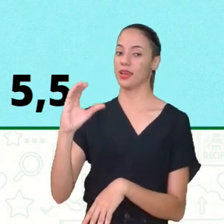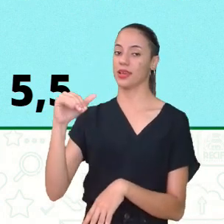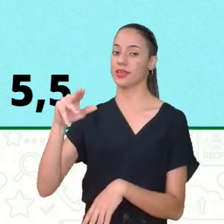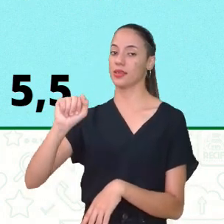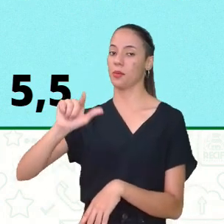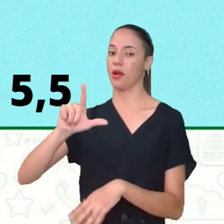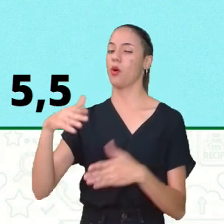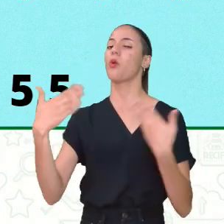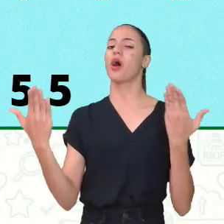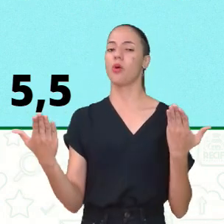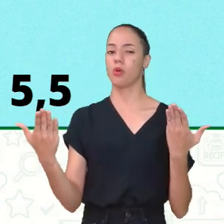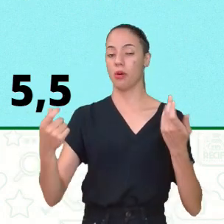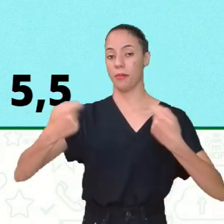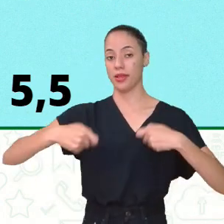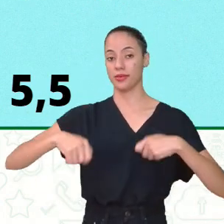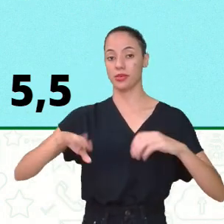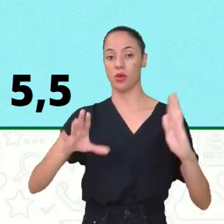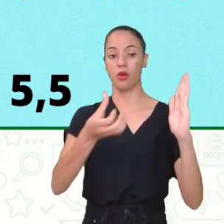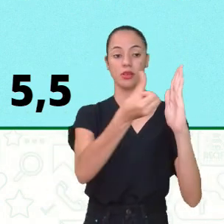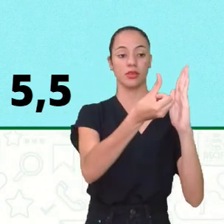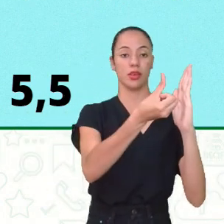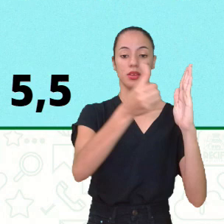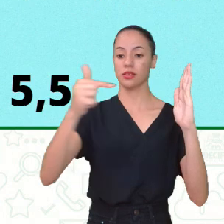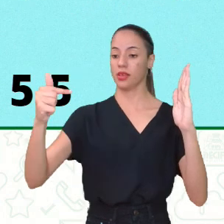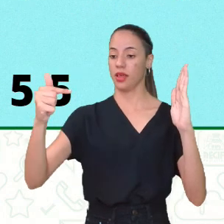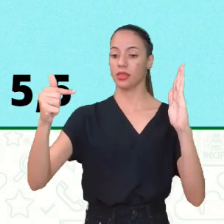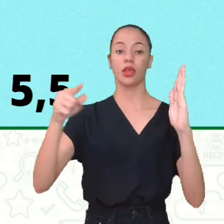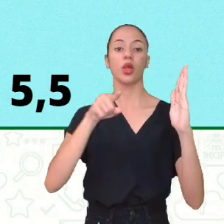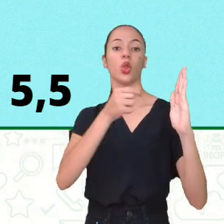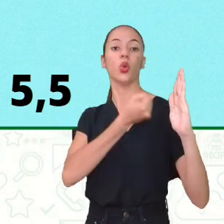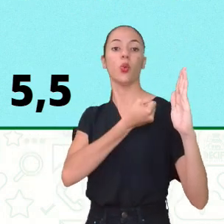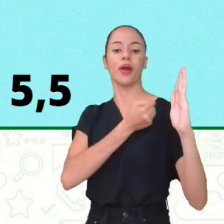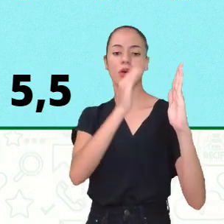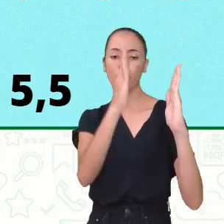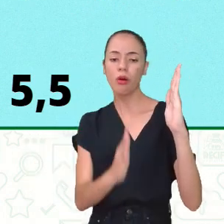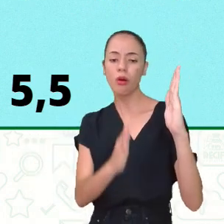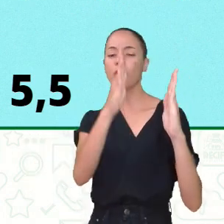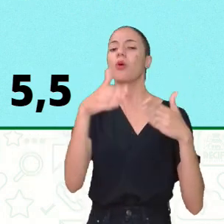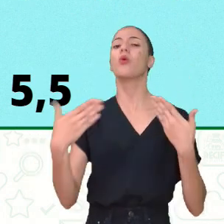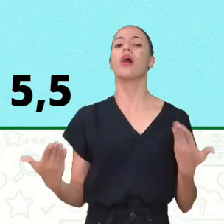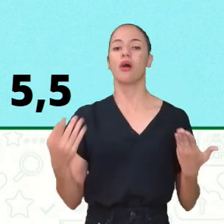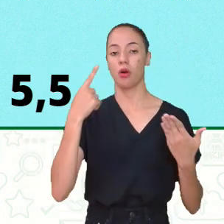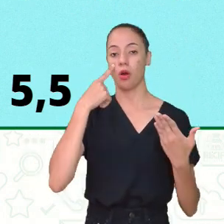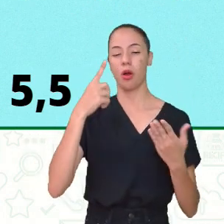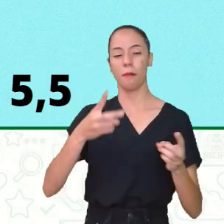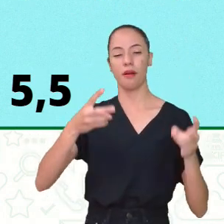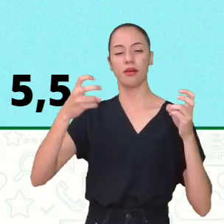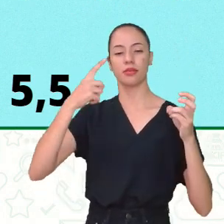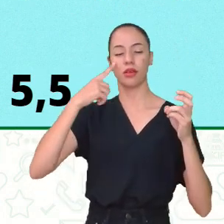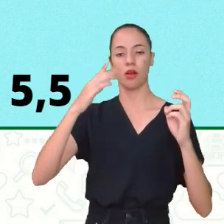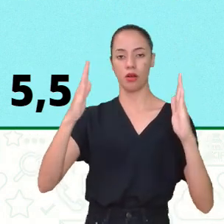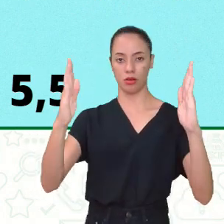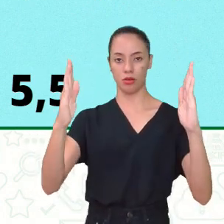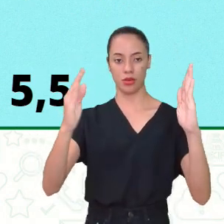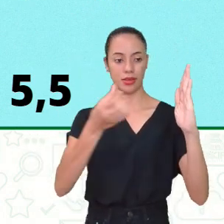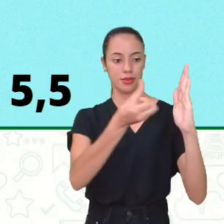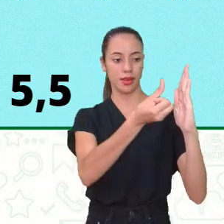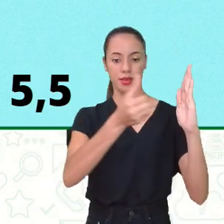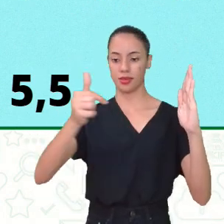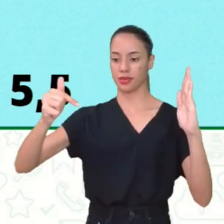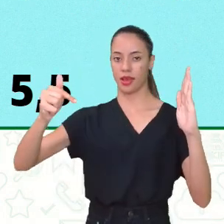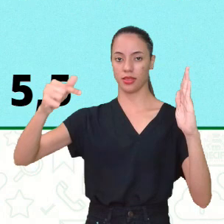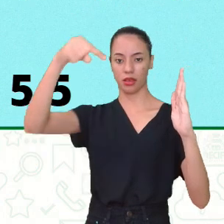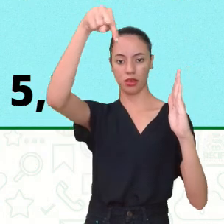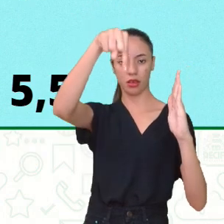eu tenho que estar entre 6 e 7. E se vocês perceberem, a setinha está bem no meio,